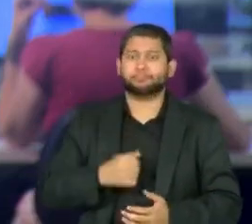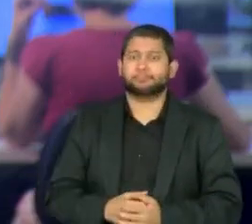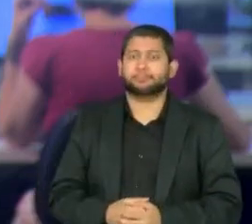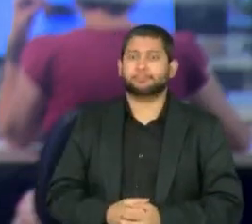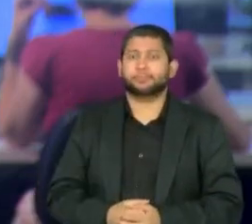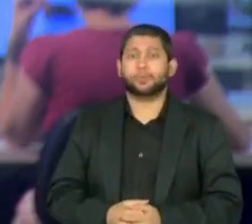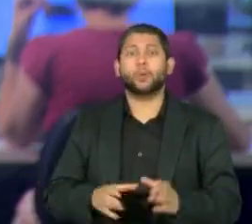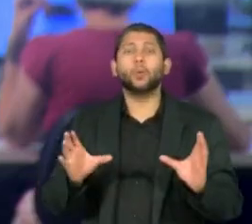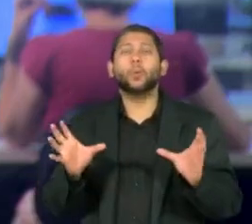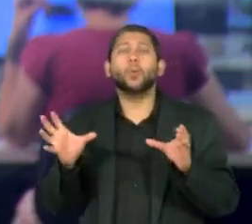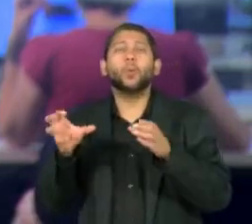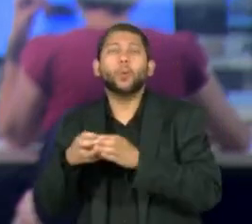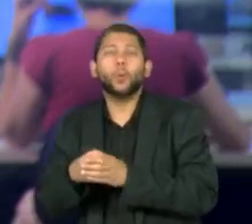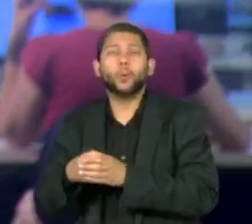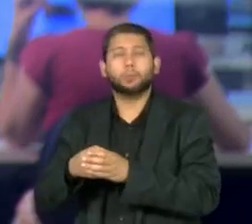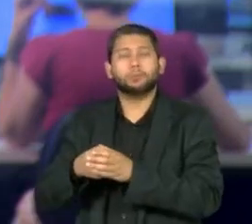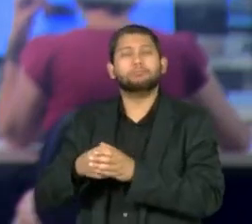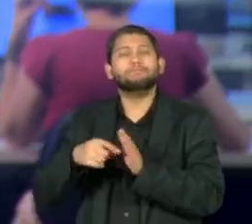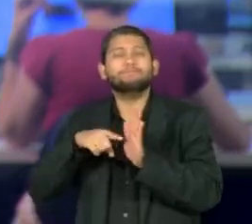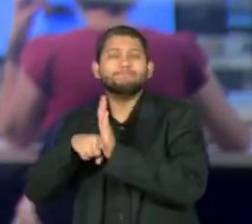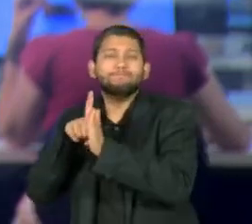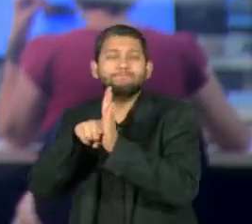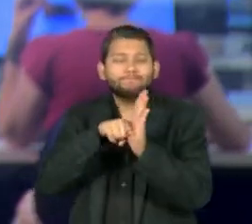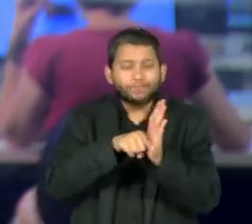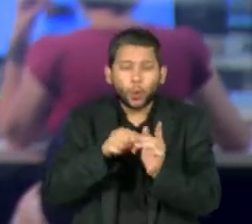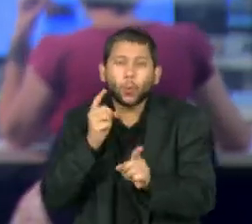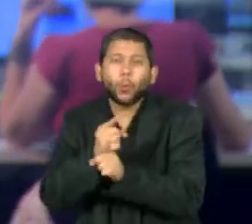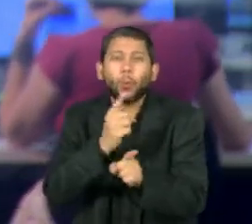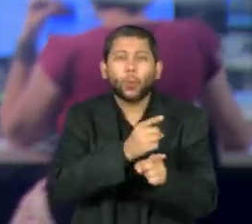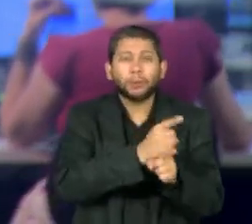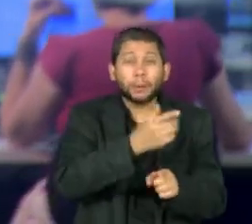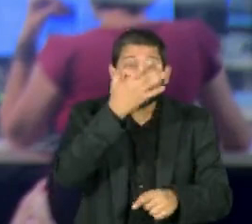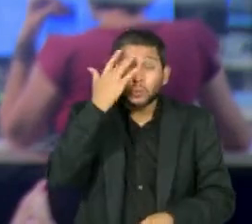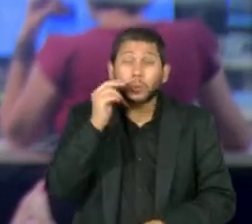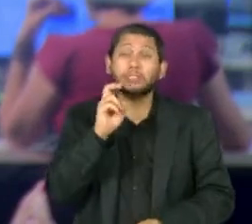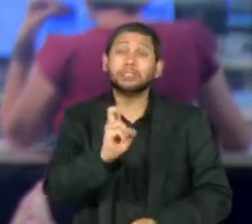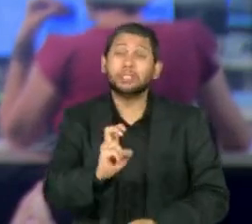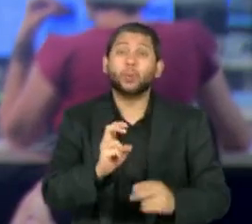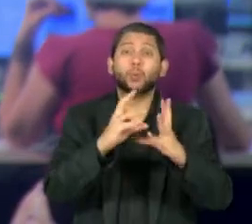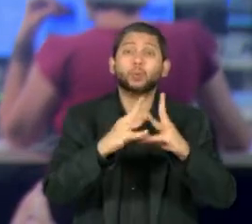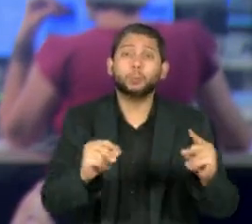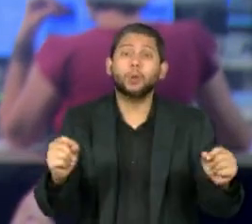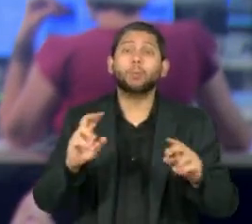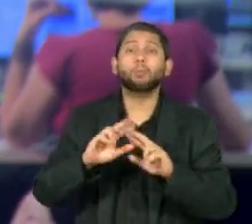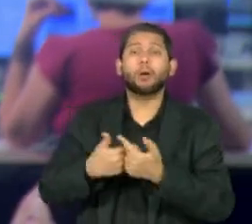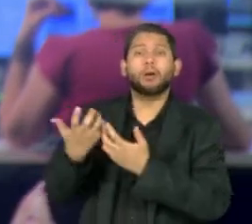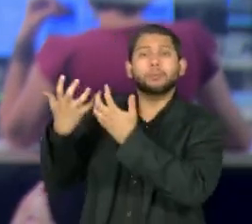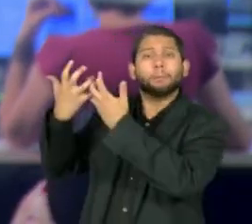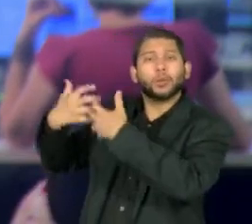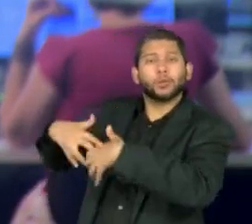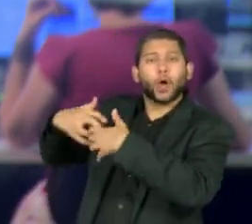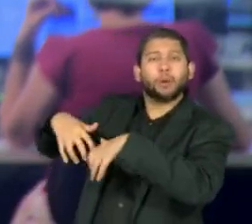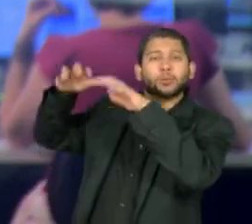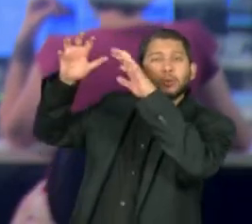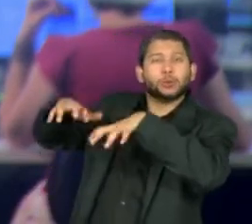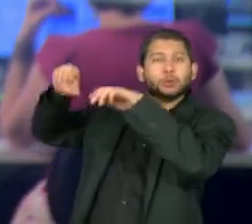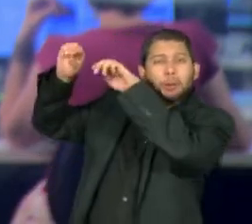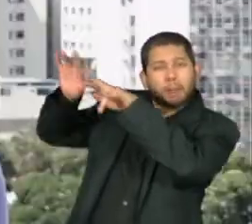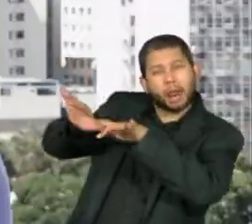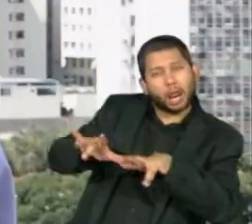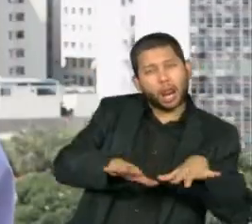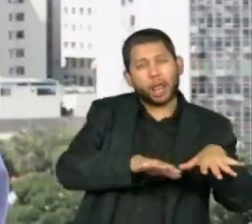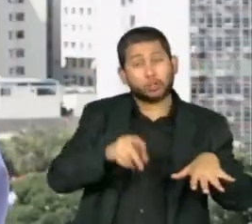Equipes de busca seguem à procura dos últimos 5 desaparecidos, vítimas da chuva em Petrópolis, no dia 15 de